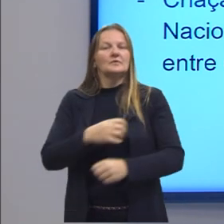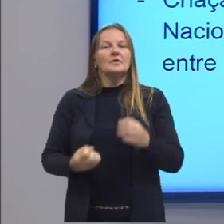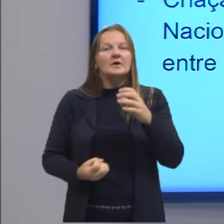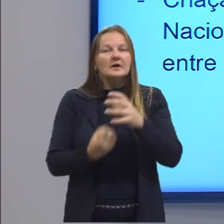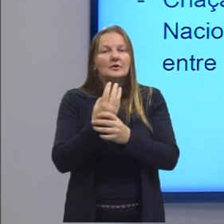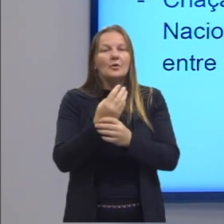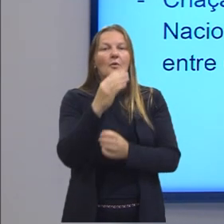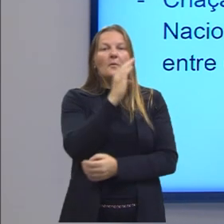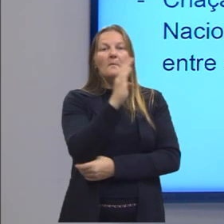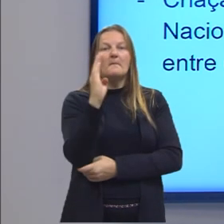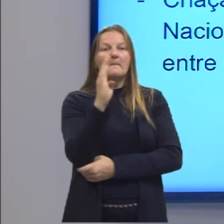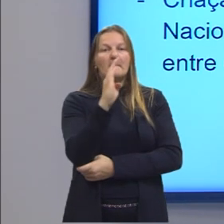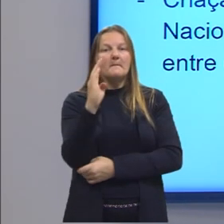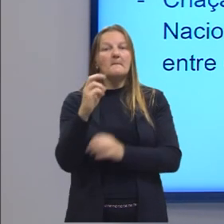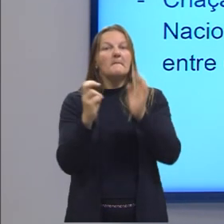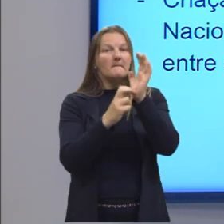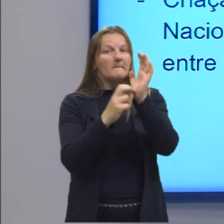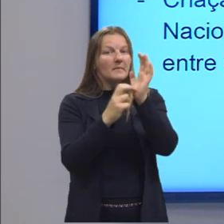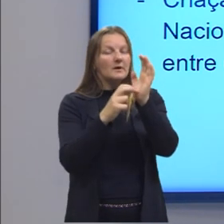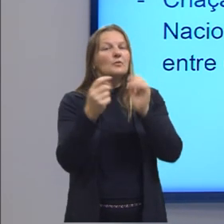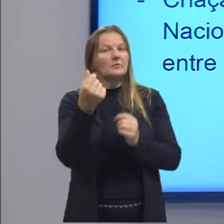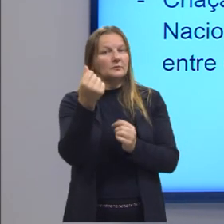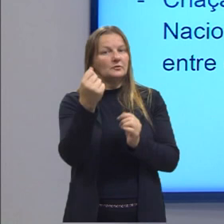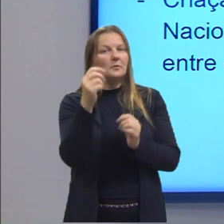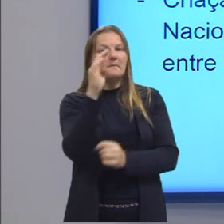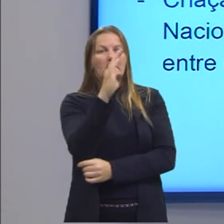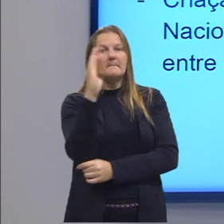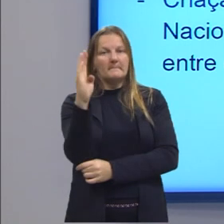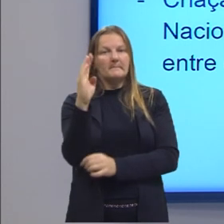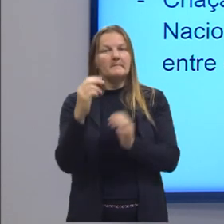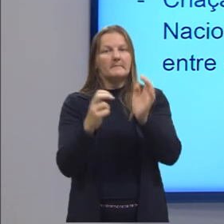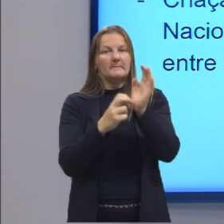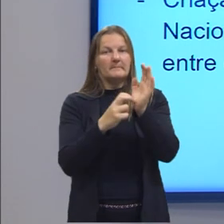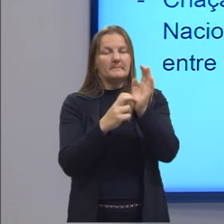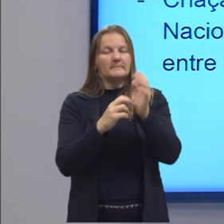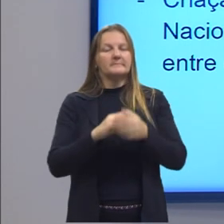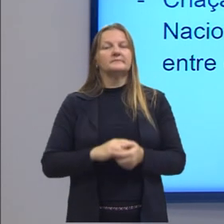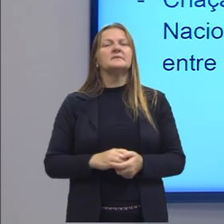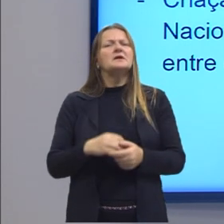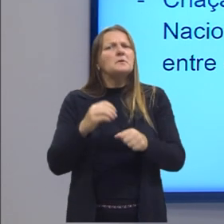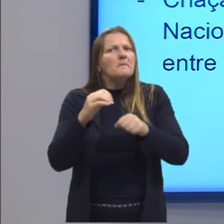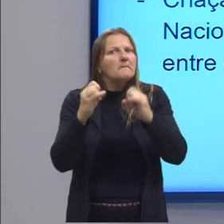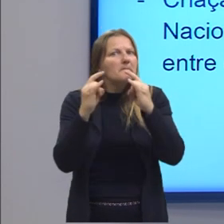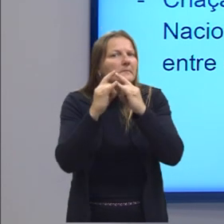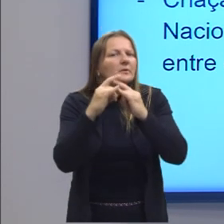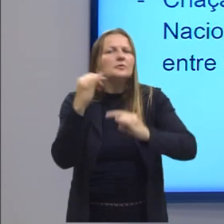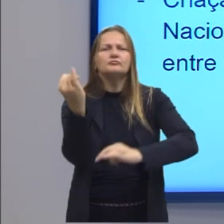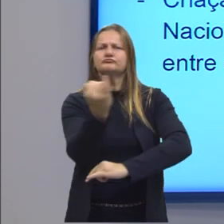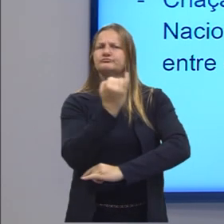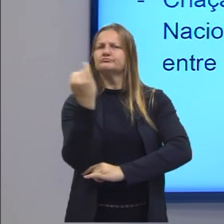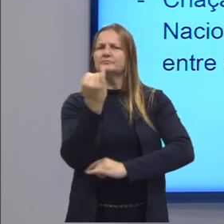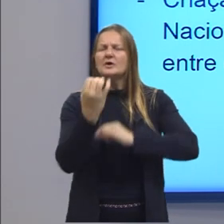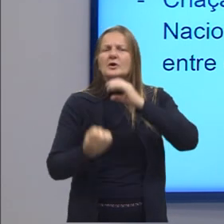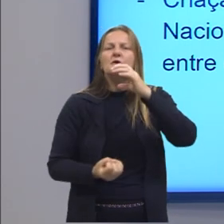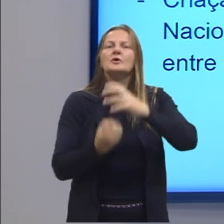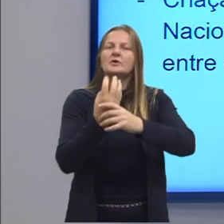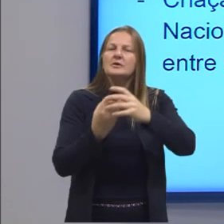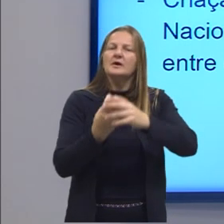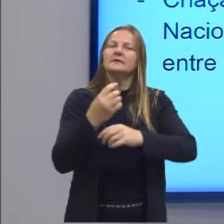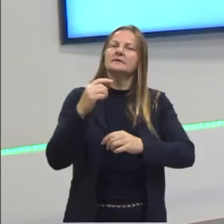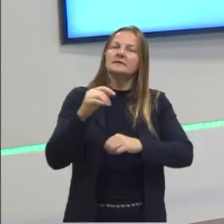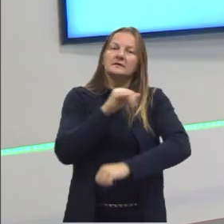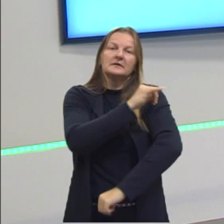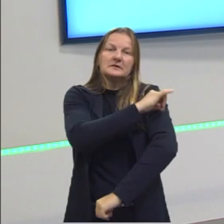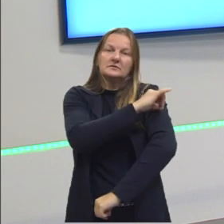criar um banco que depois vai virar o Banco do Brasil várias instituições bem importantes foram criadas nesse